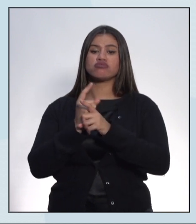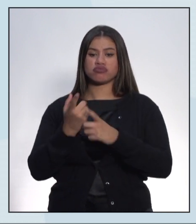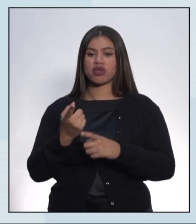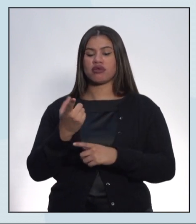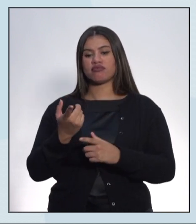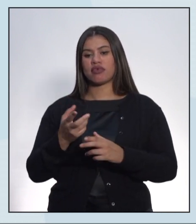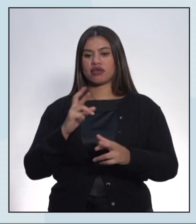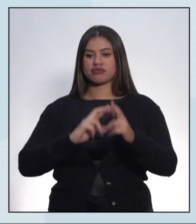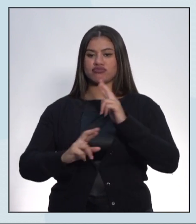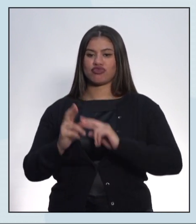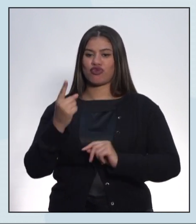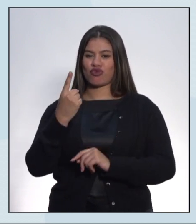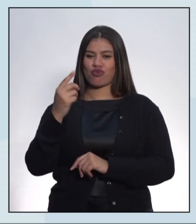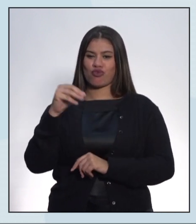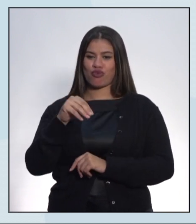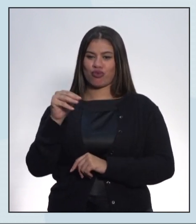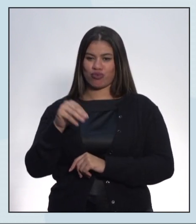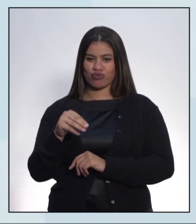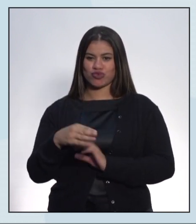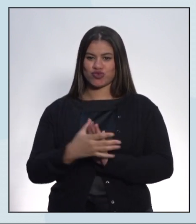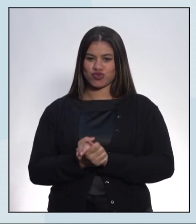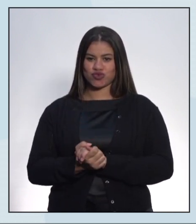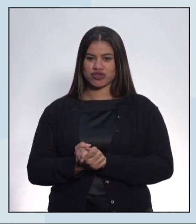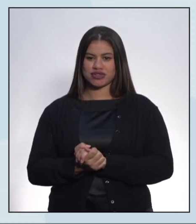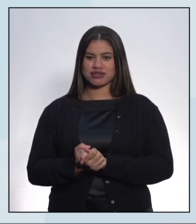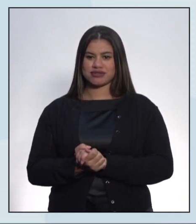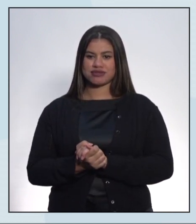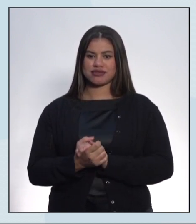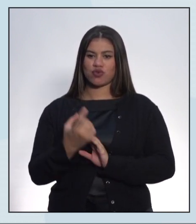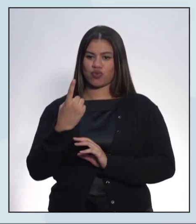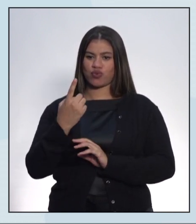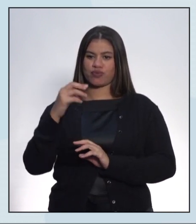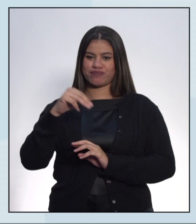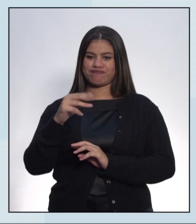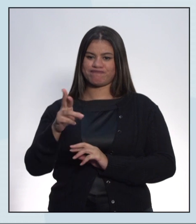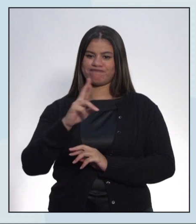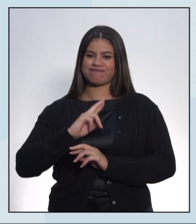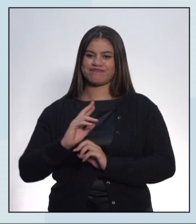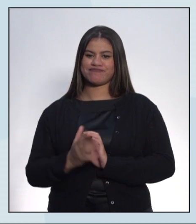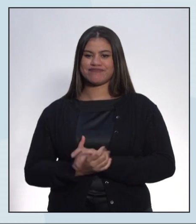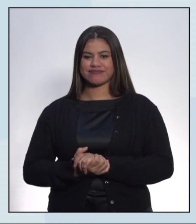Vocês estavam atinando para o que eu falei para vocês? Então vamos lá, em um minuto respondam.